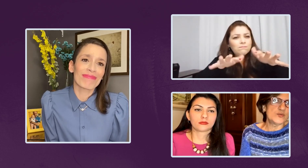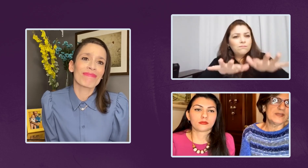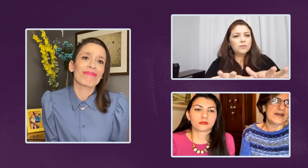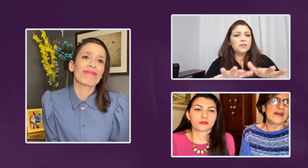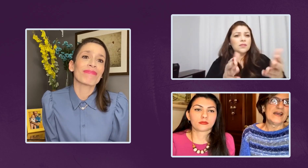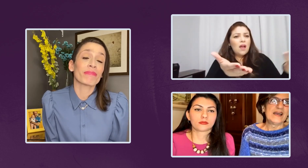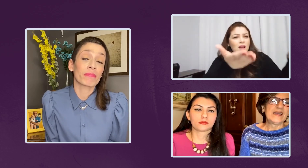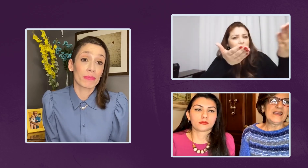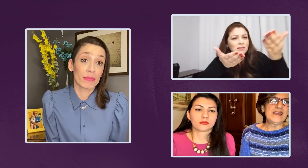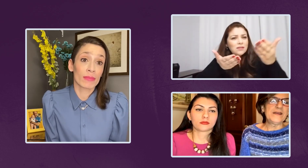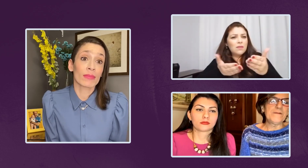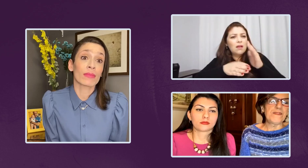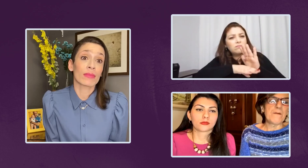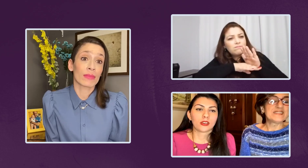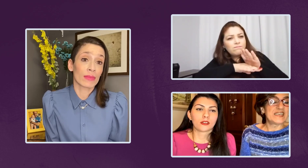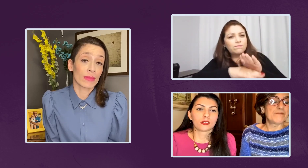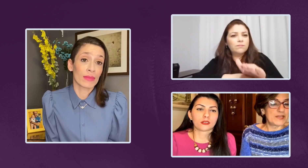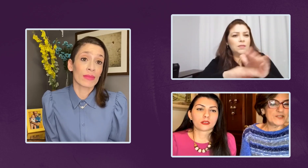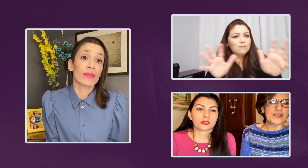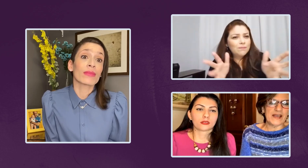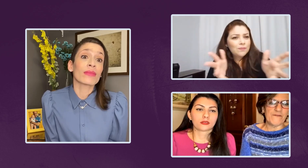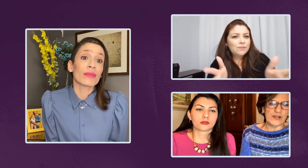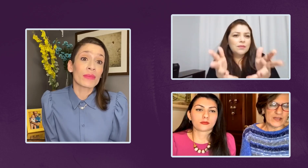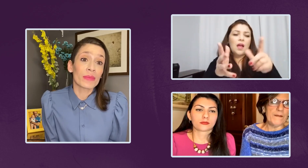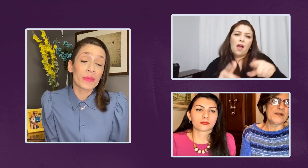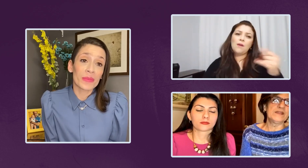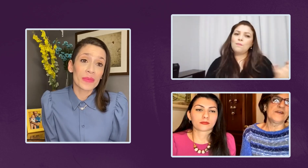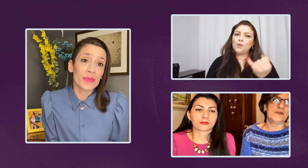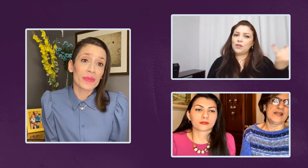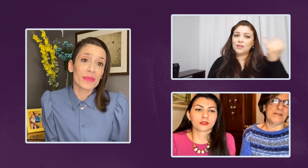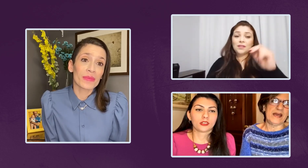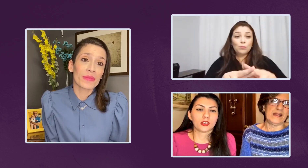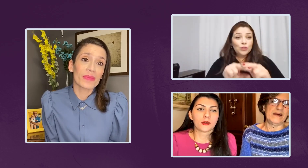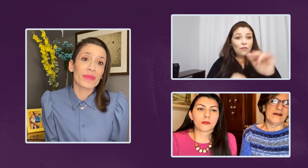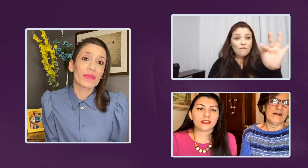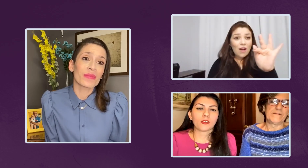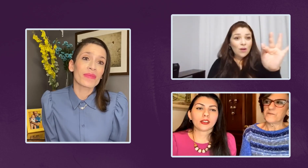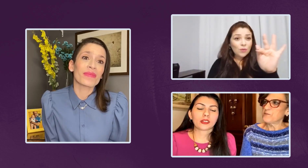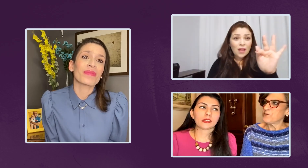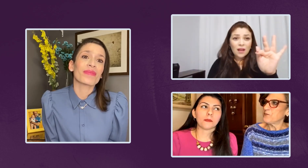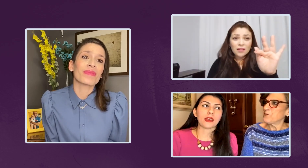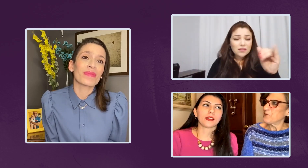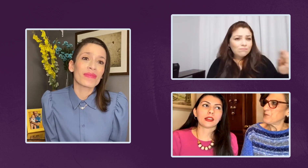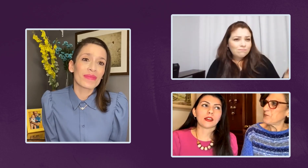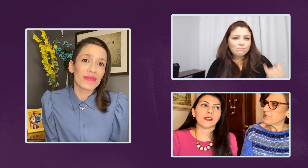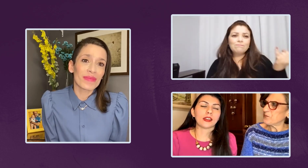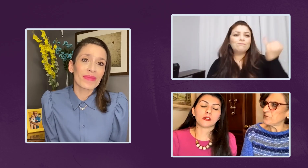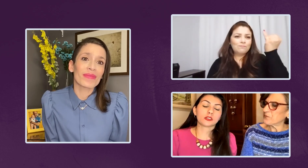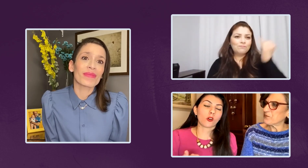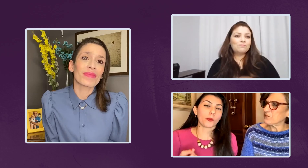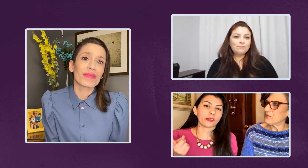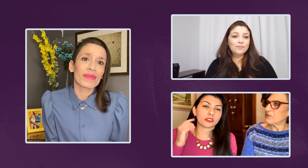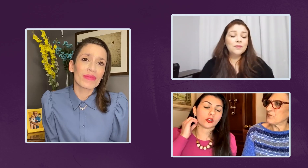de ajuda. E por isso que foi tão importante a faculdade para ela. Mas eu acho que também tem a ver,